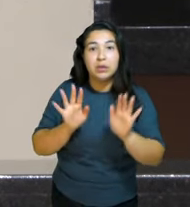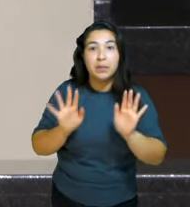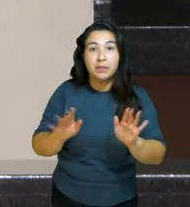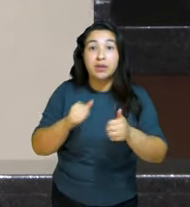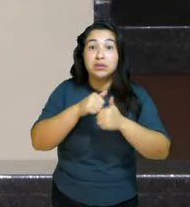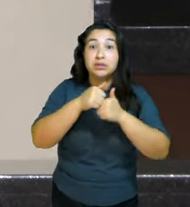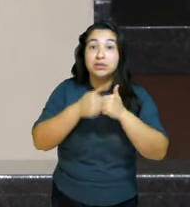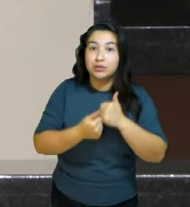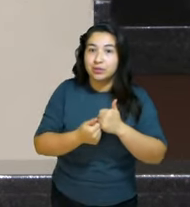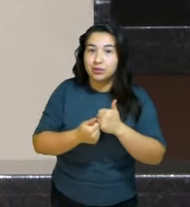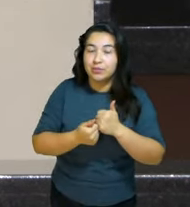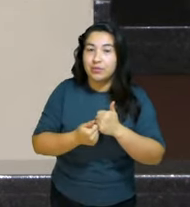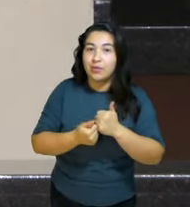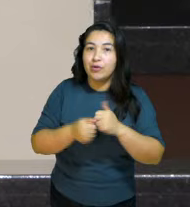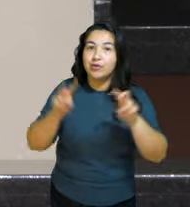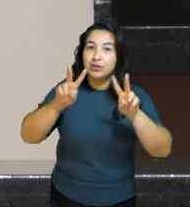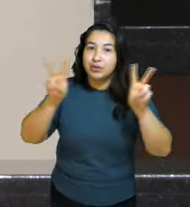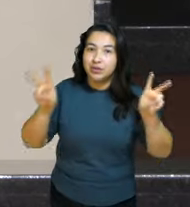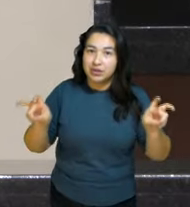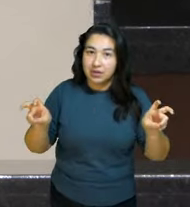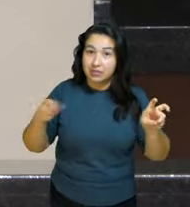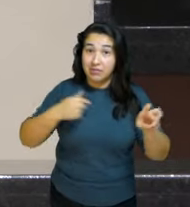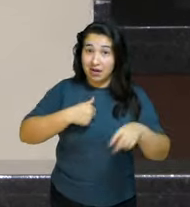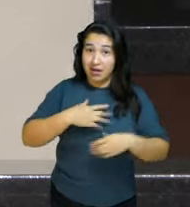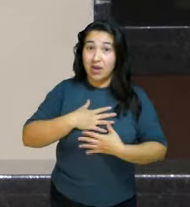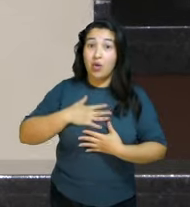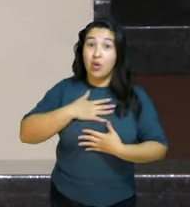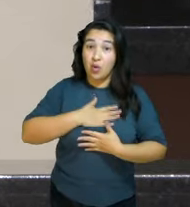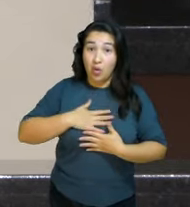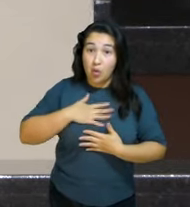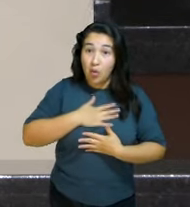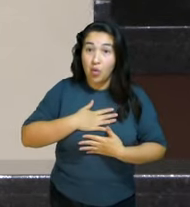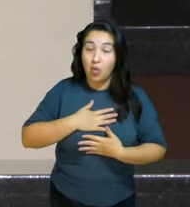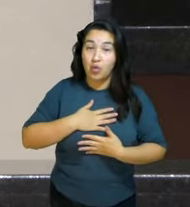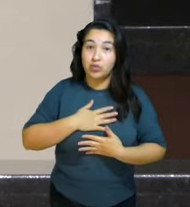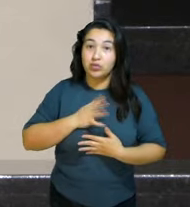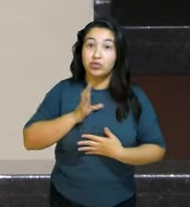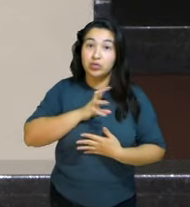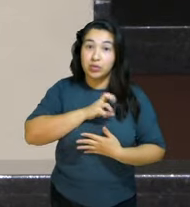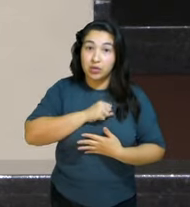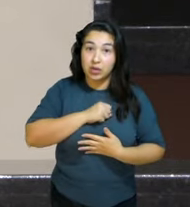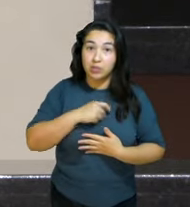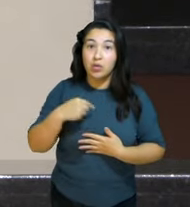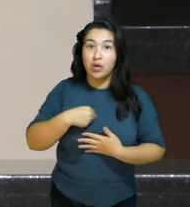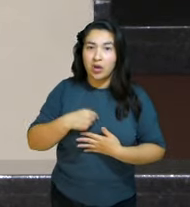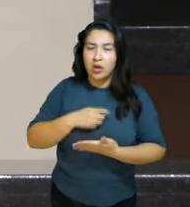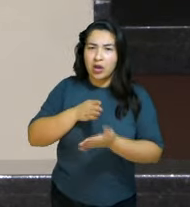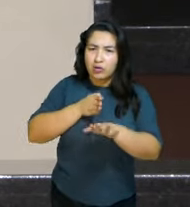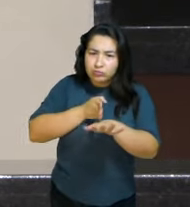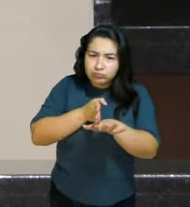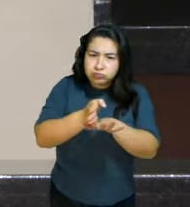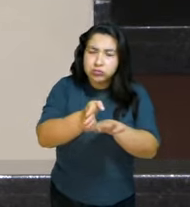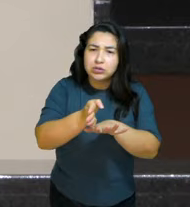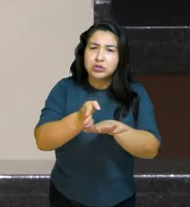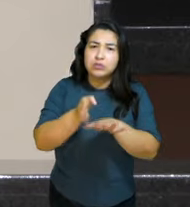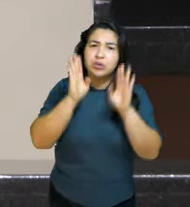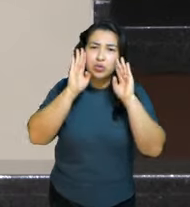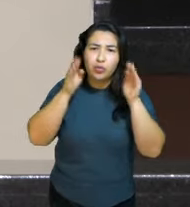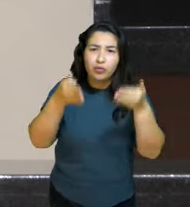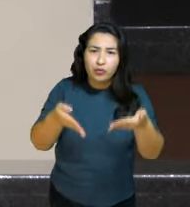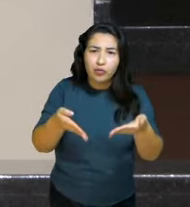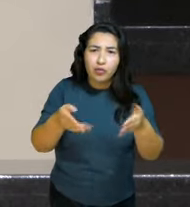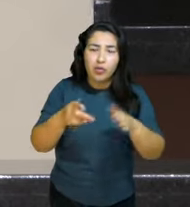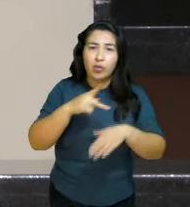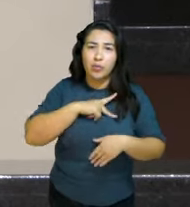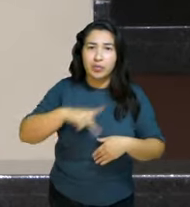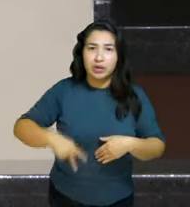gente, quando falam do esporte, que é o segmento que me trouxe para essa casa, é o segmento que me deu a oportunidade de ser presidente dessa comissão,